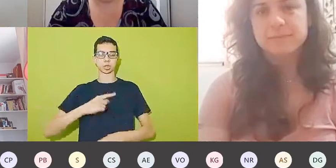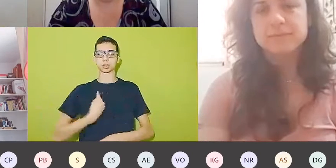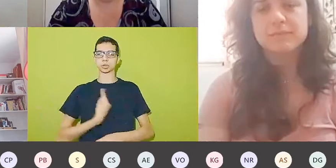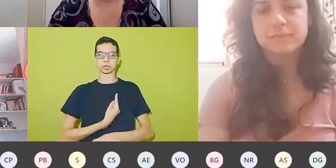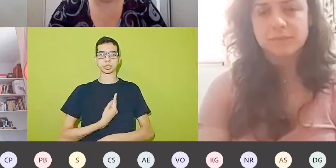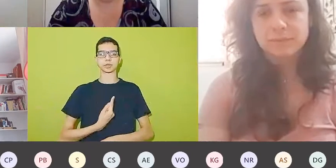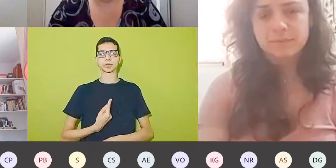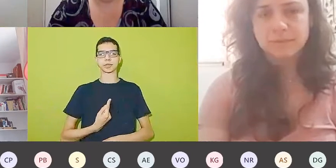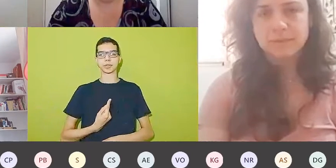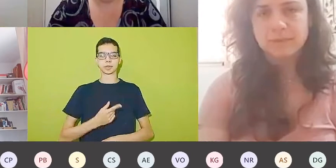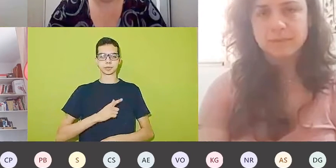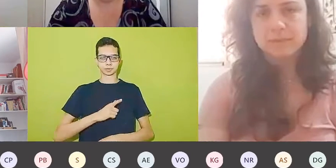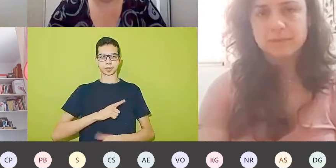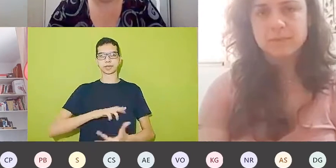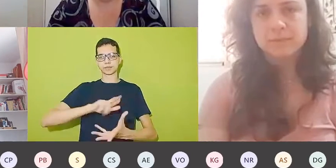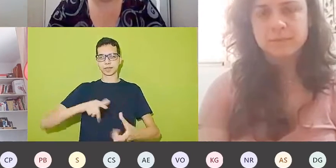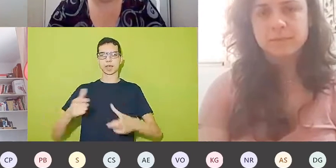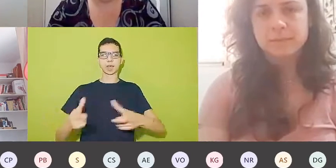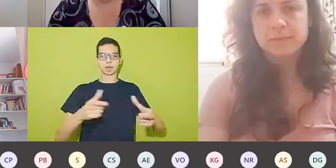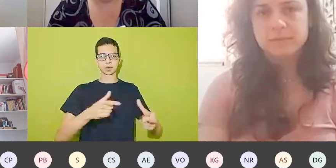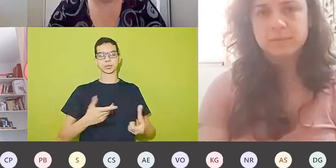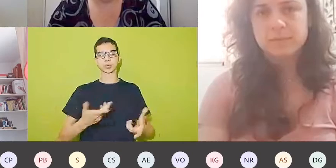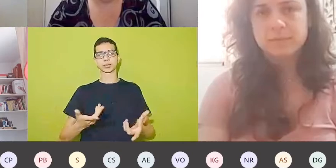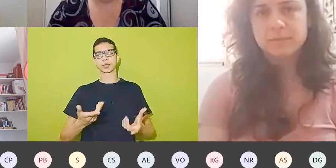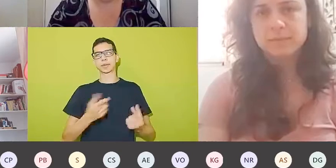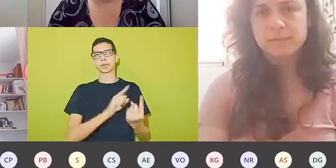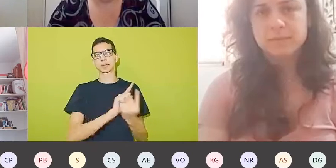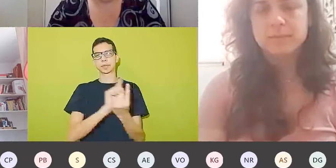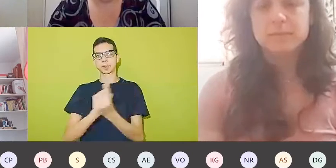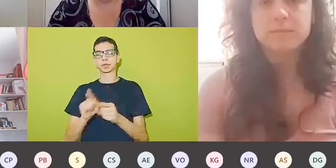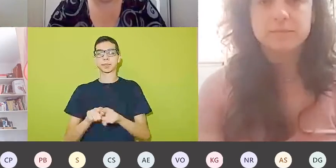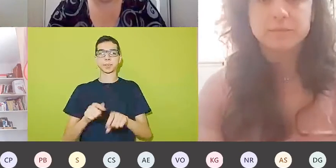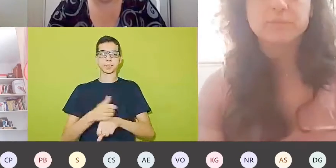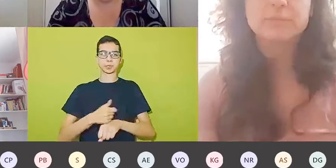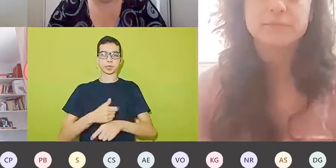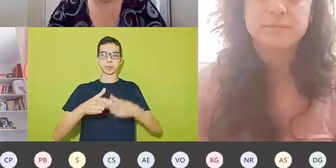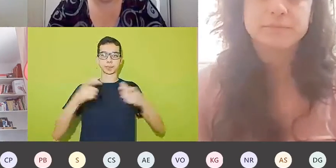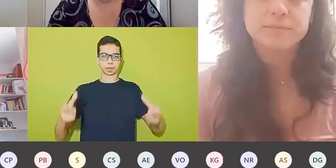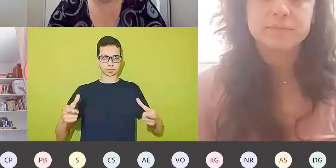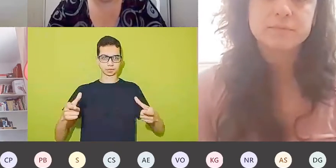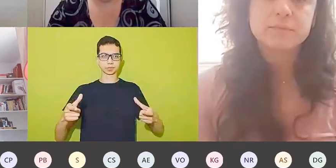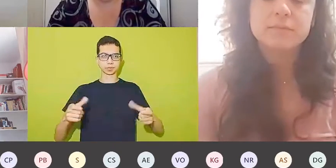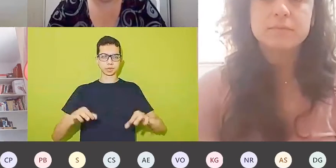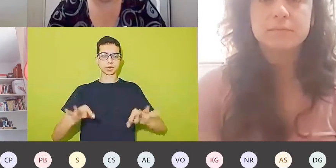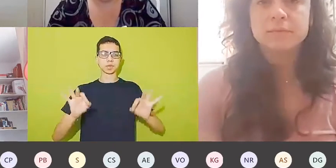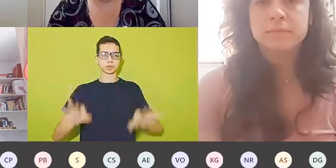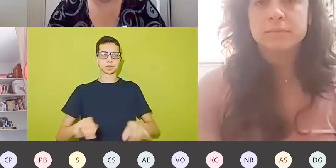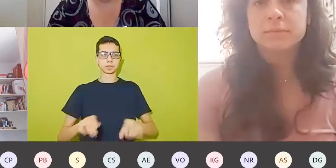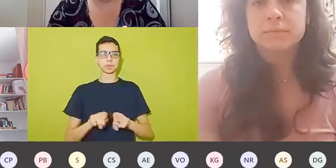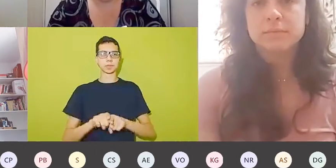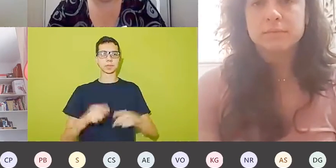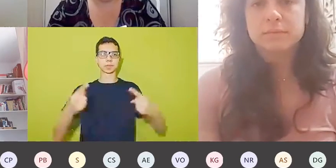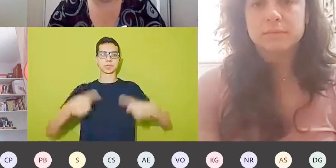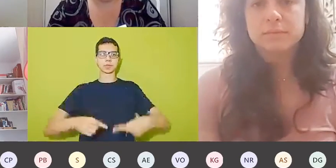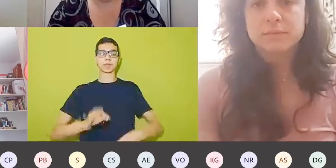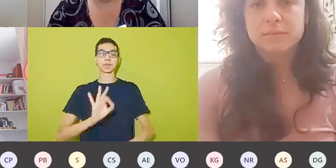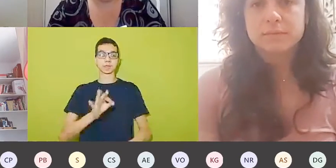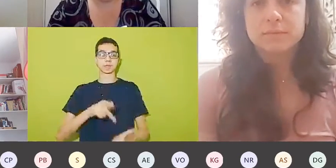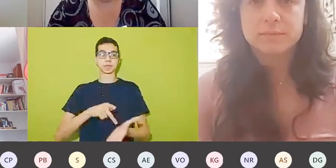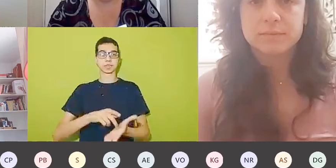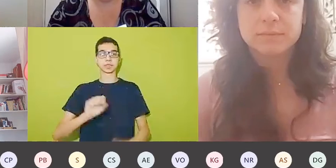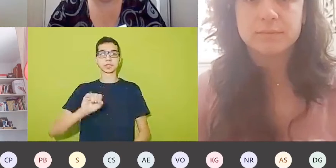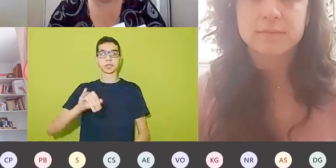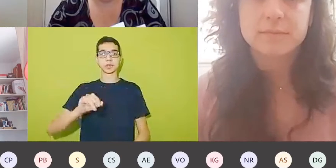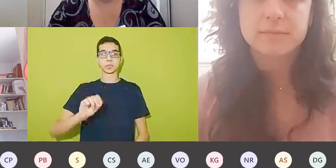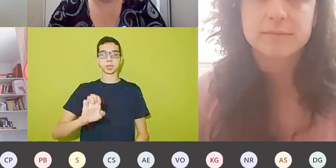número de equipamentos, muito maior número de profissionais, né? Então também com certeza esse é um desafio. A Simone Santos, ela fala: